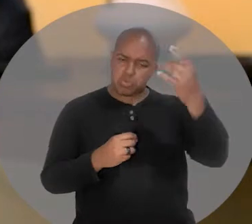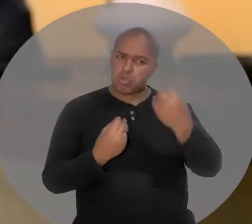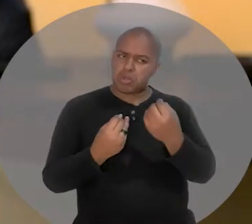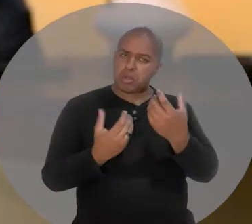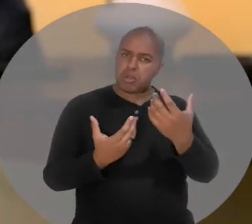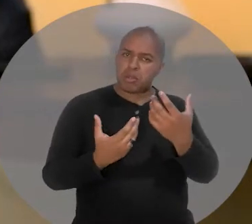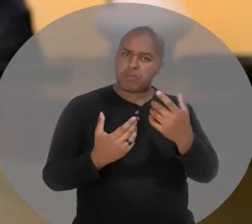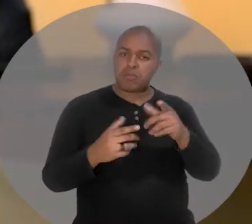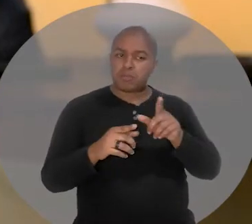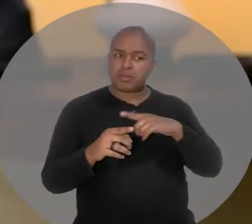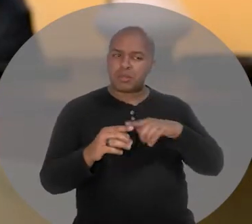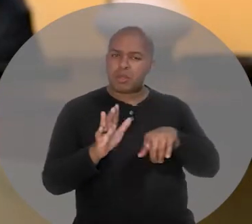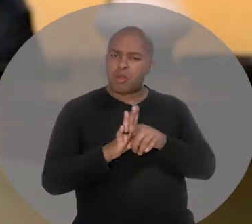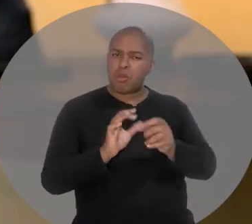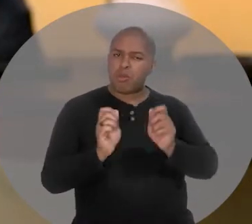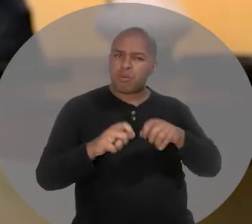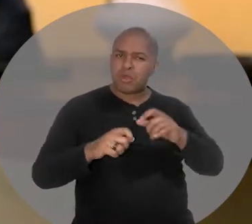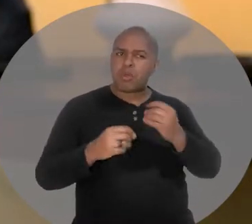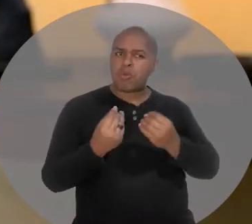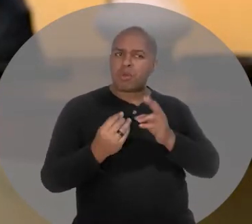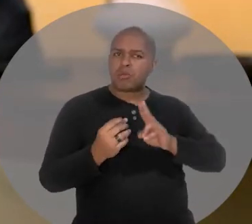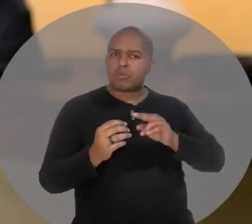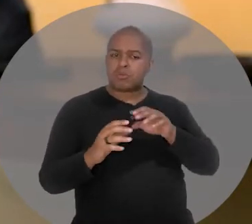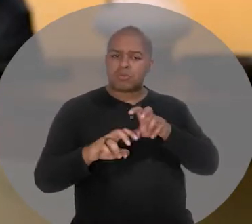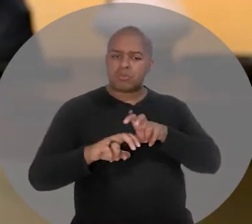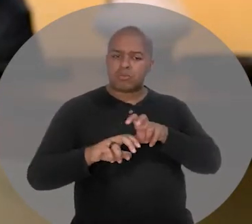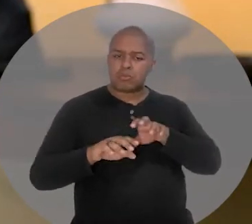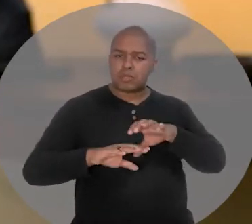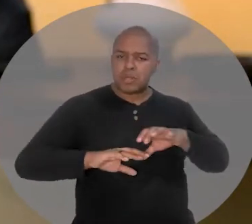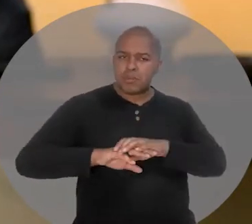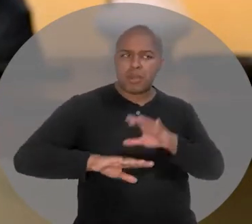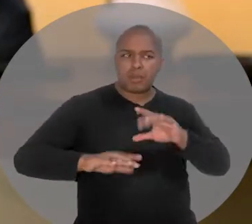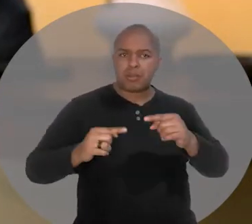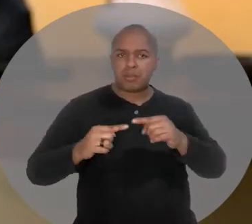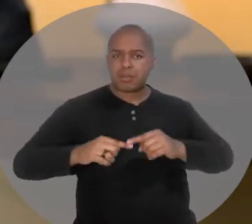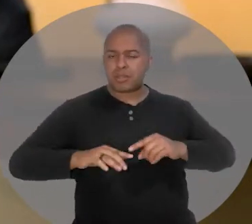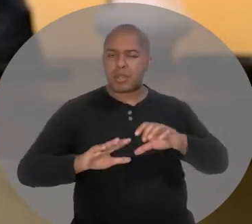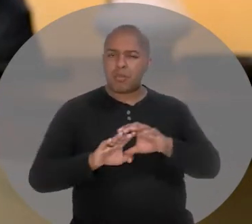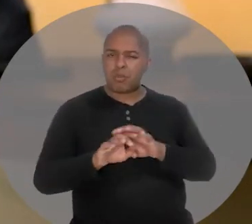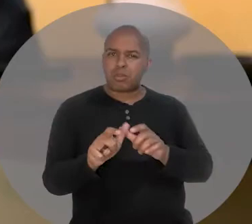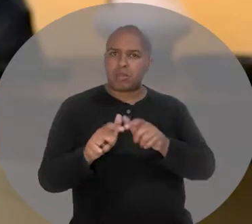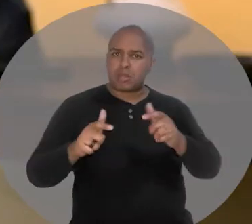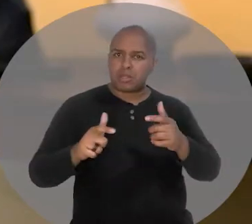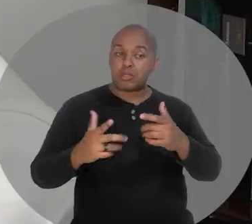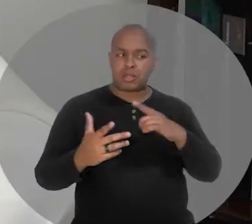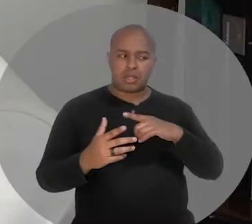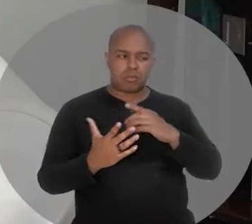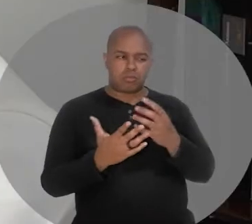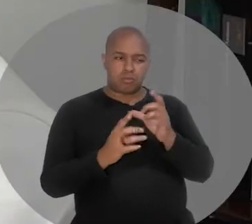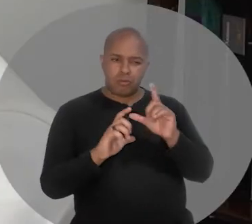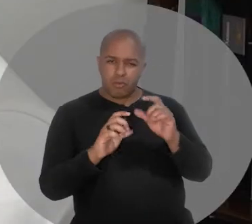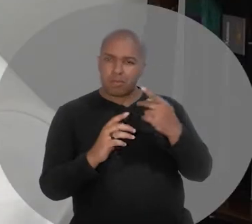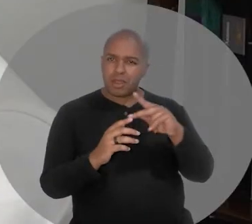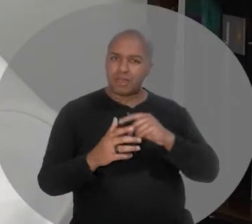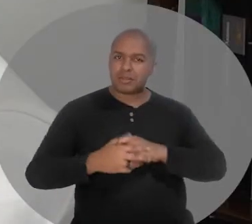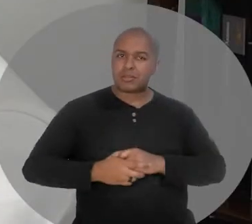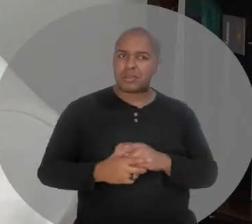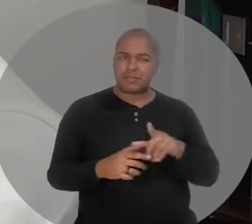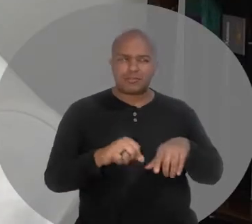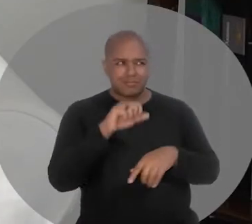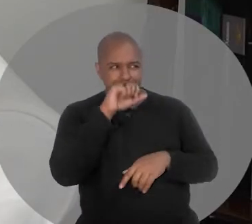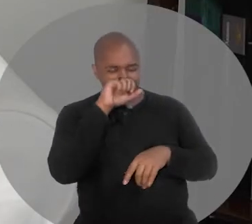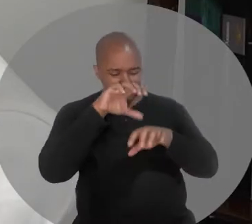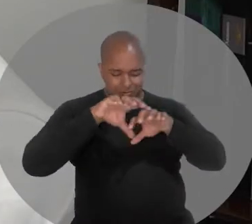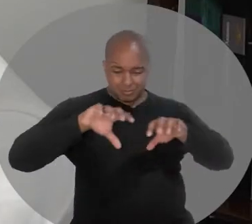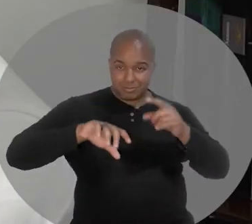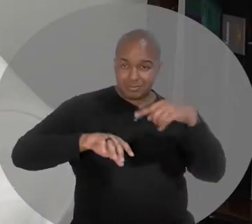das pessoas, com a aparência da bota que ela tinha, como ela queria usar um sapato que não cabia naquela bota tão grande. Eu tenho uma foto dela, que eu